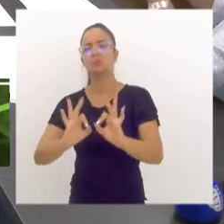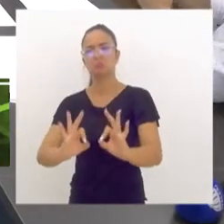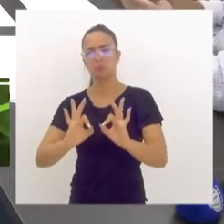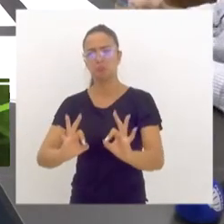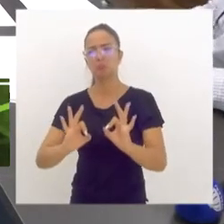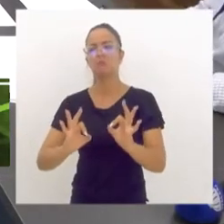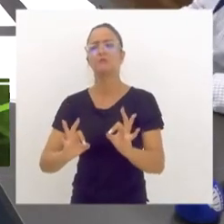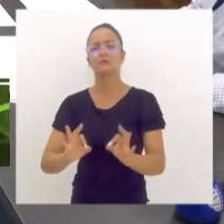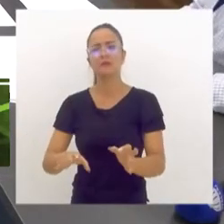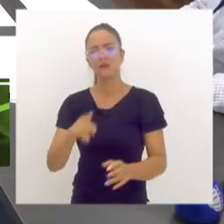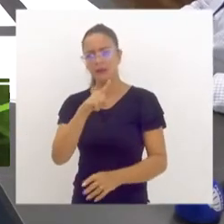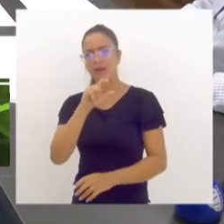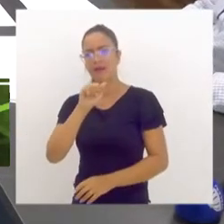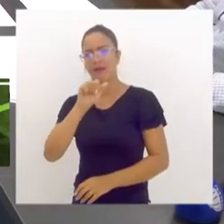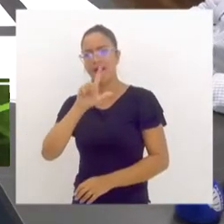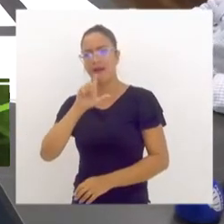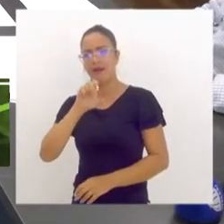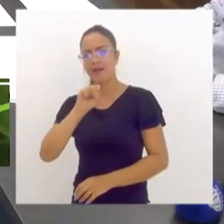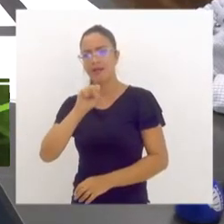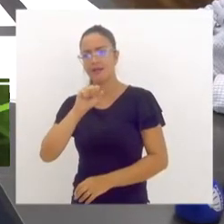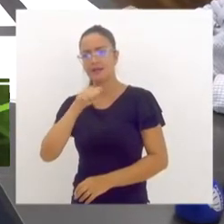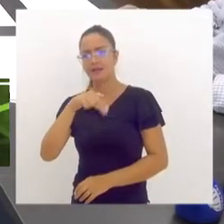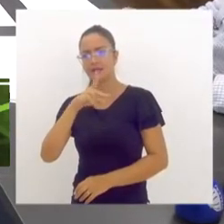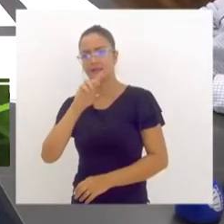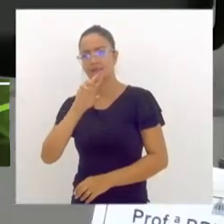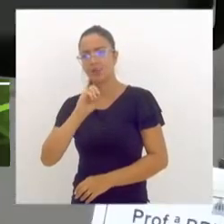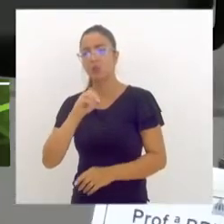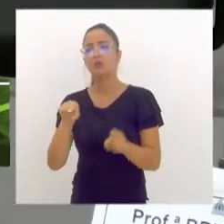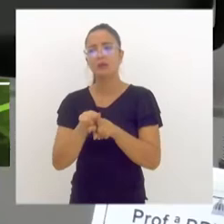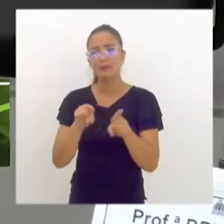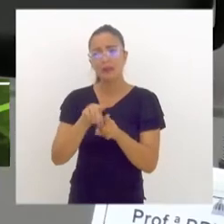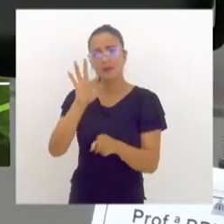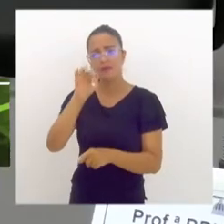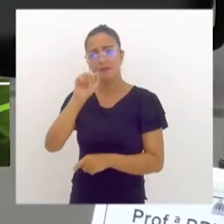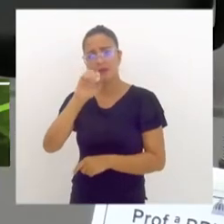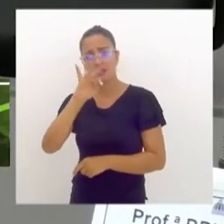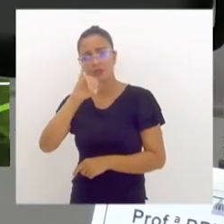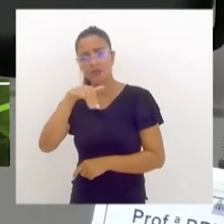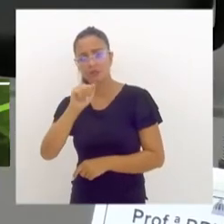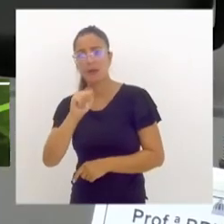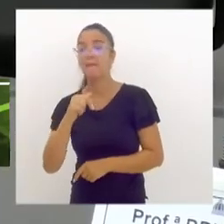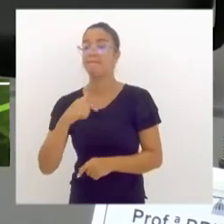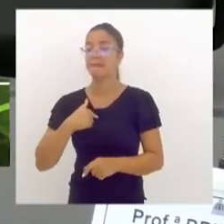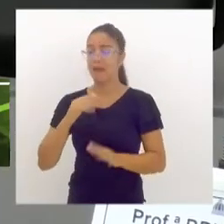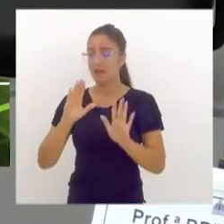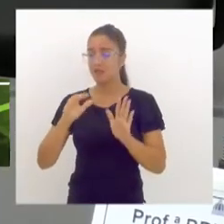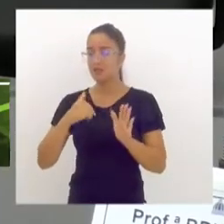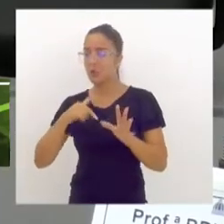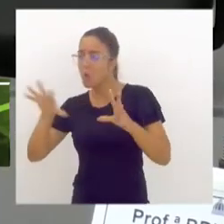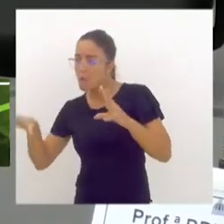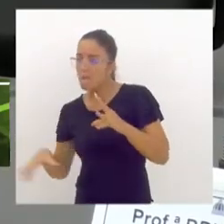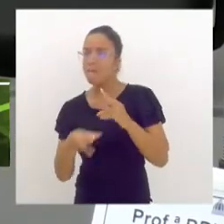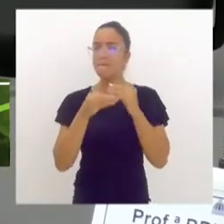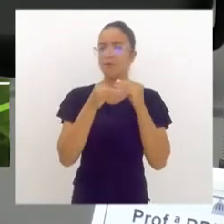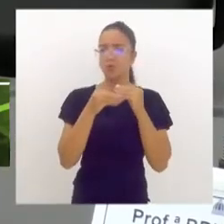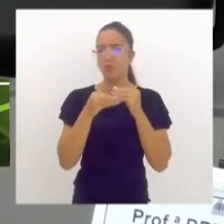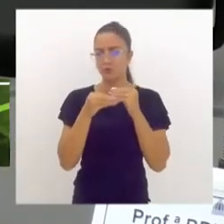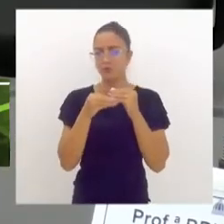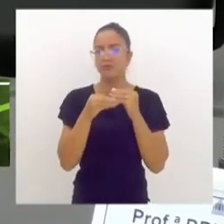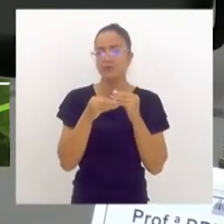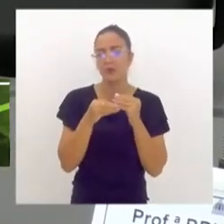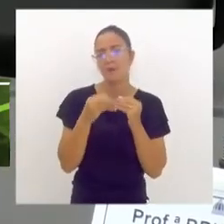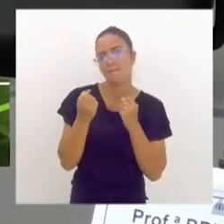Alessandro, seja na fala da minha colega Fátima. Mas eu queria reforçar alguns pontos, não é, que dizem respeito